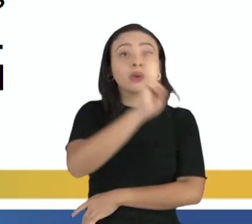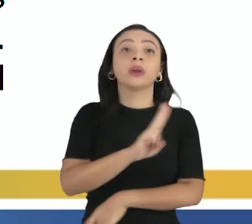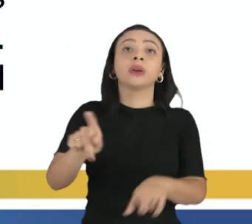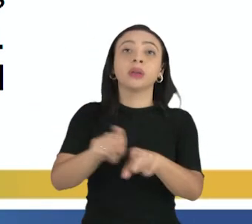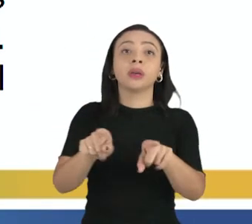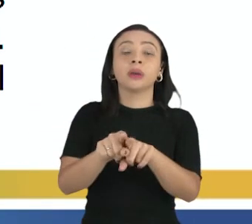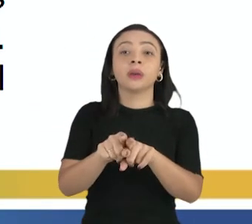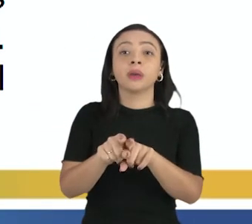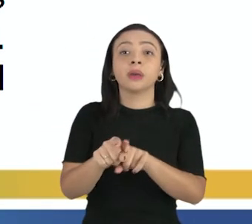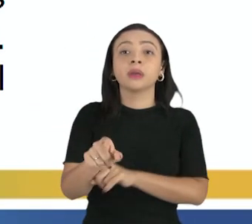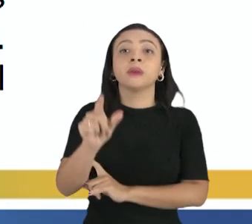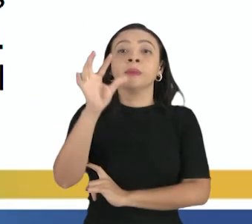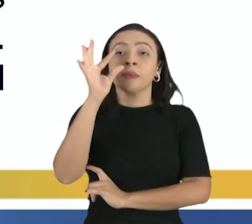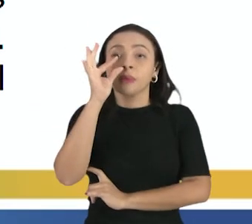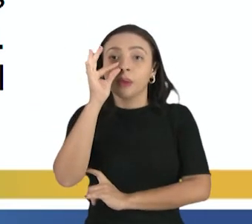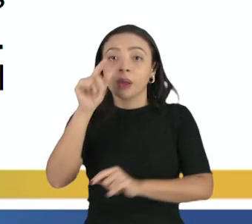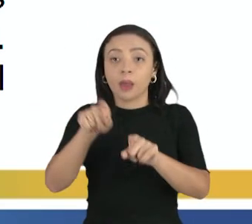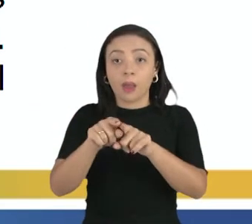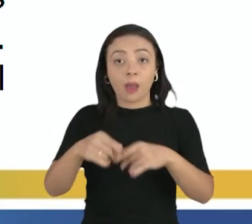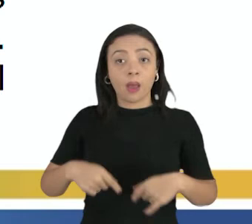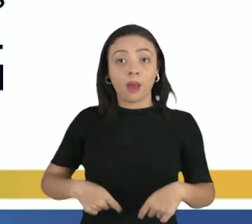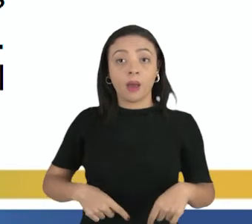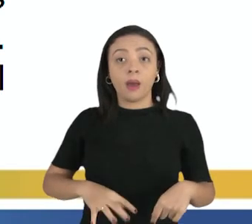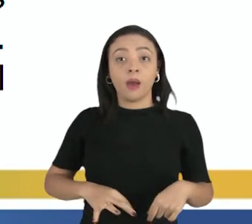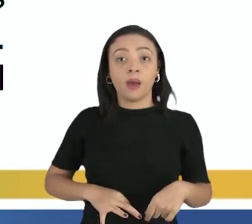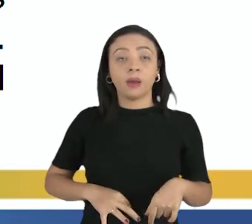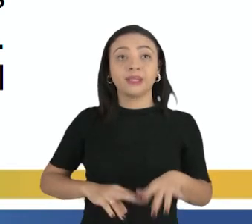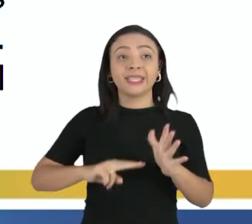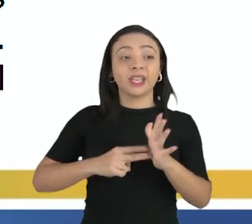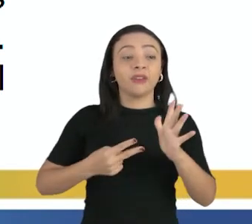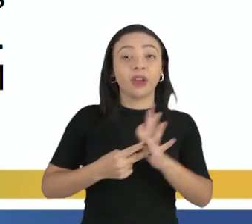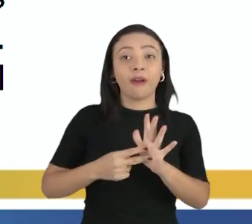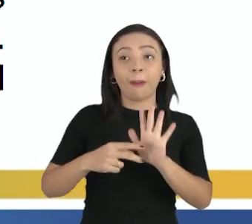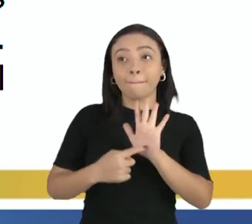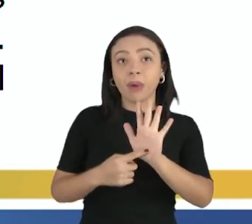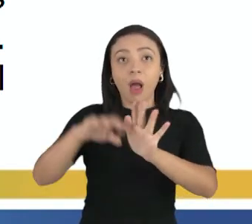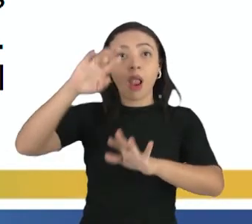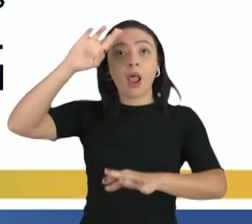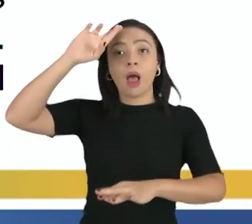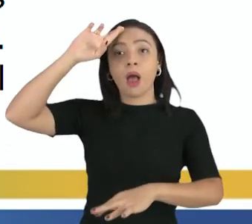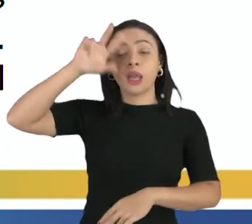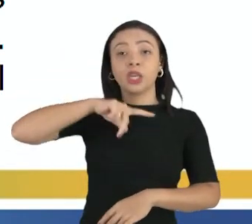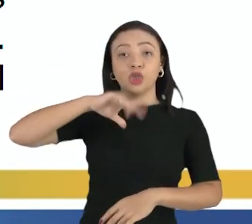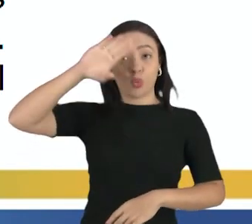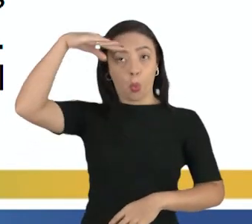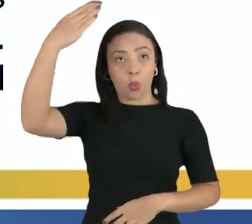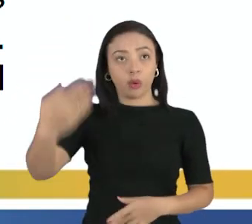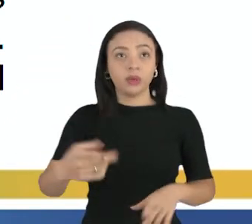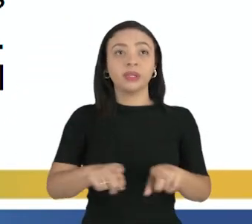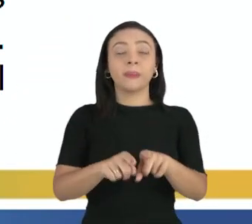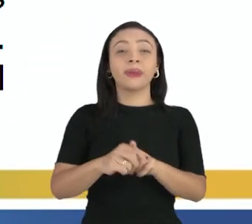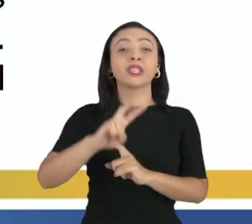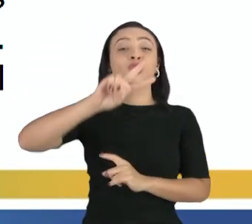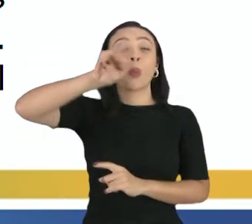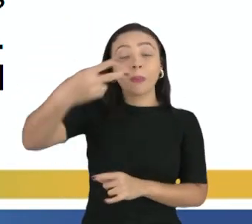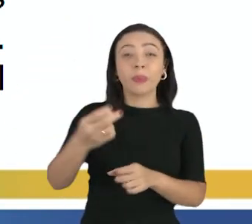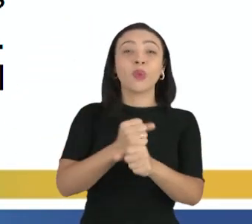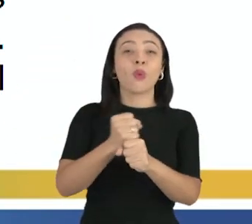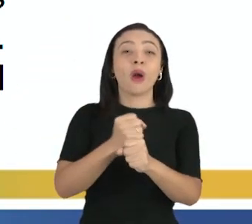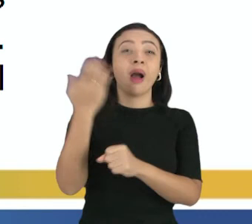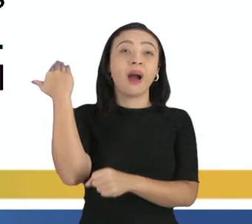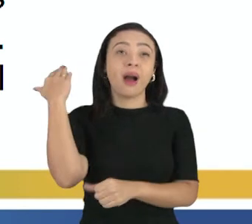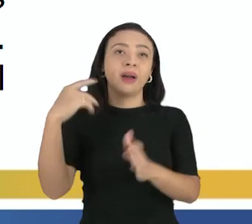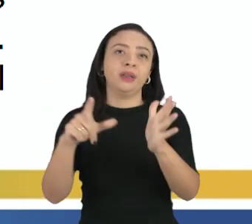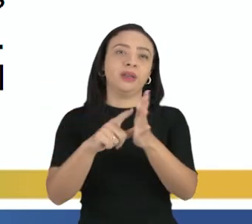umbigo como forma de demonstrar a realeza. 2.000 anos antes de Cristo, na China, já